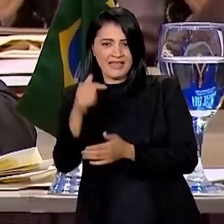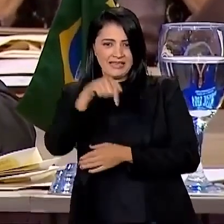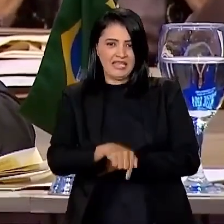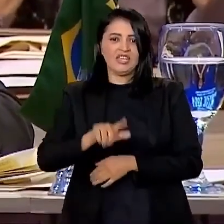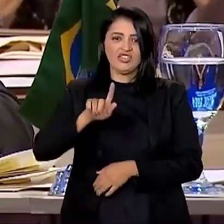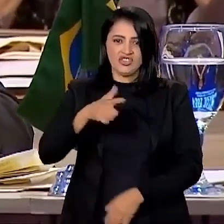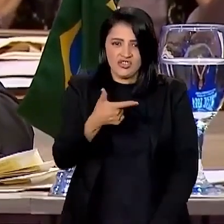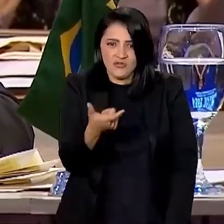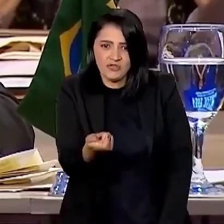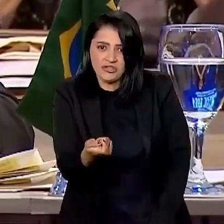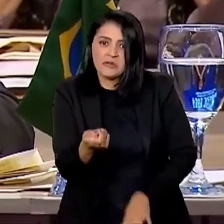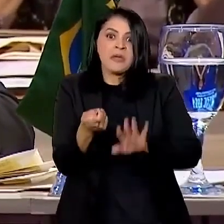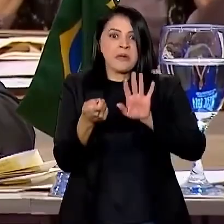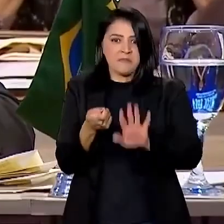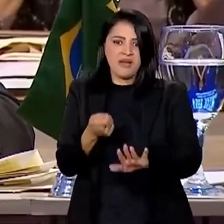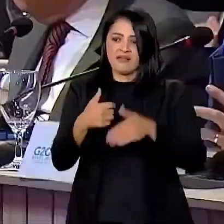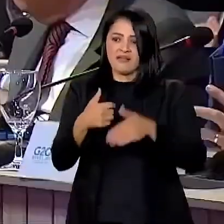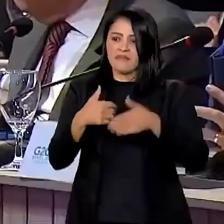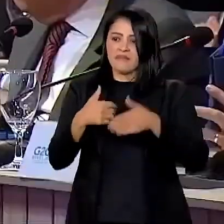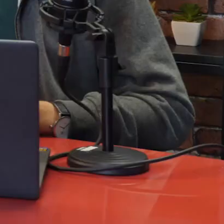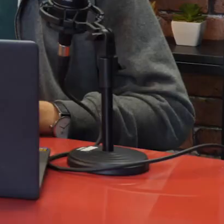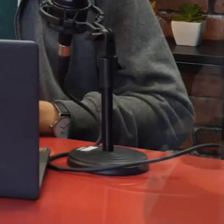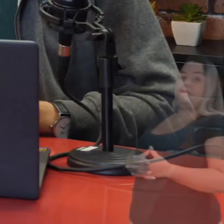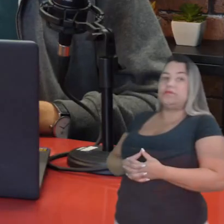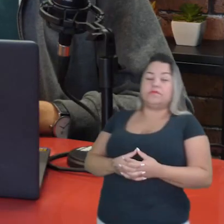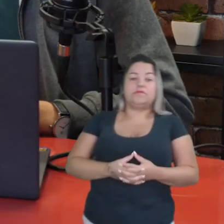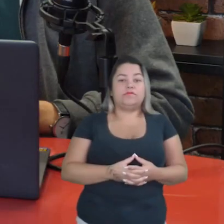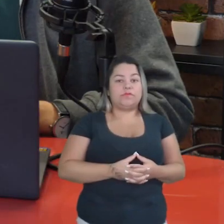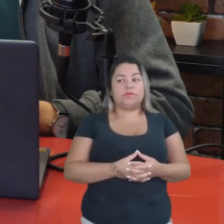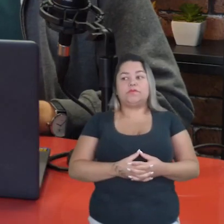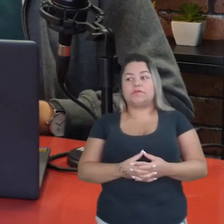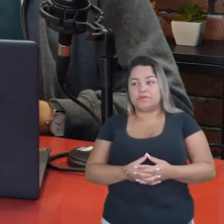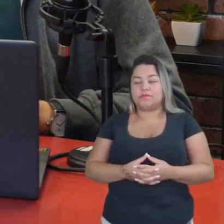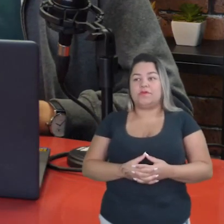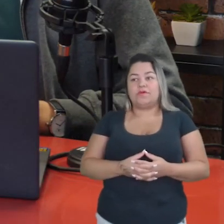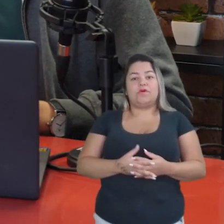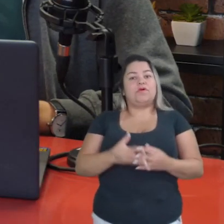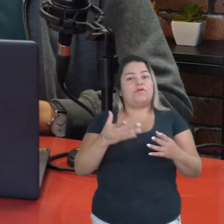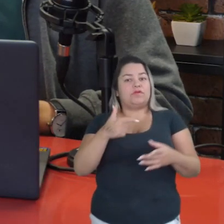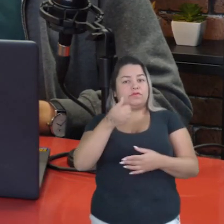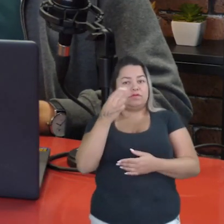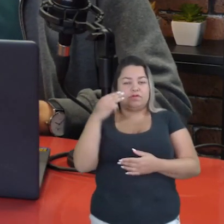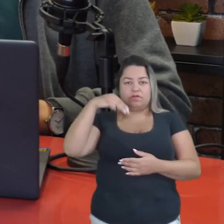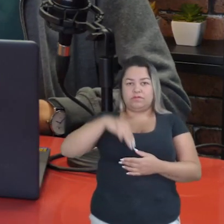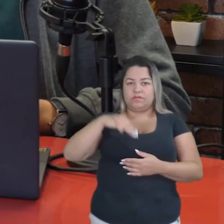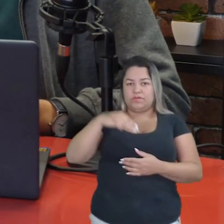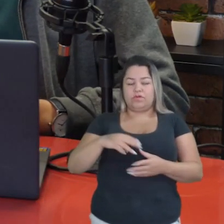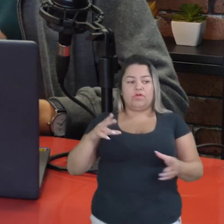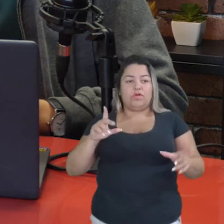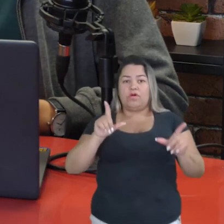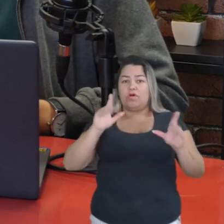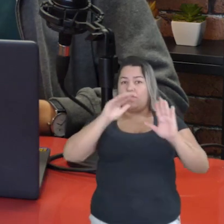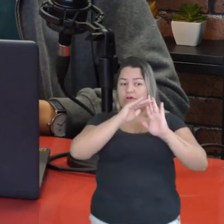G20, mas ela é aberta ao mundo. E esse foi mais um 13 Minutos com os destaques